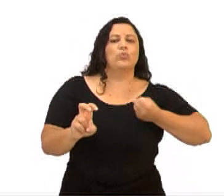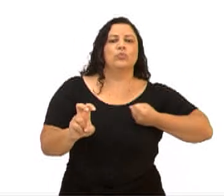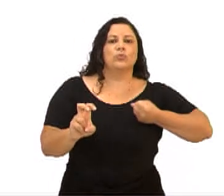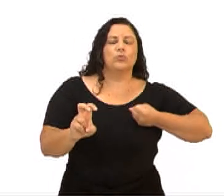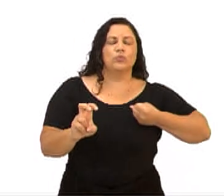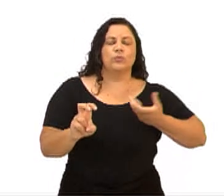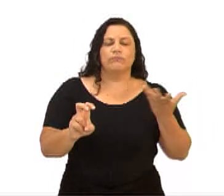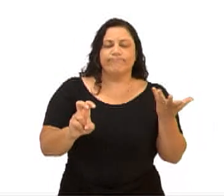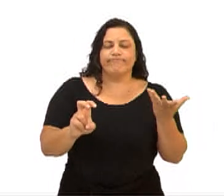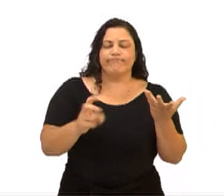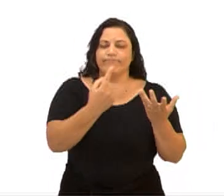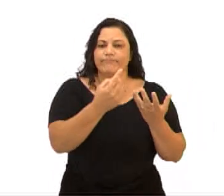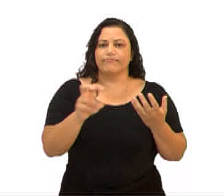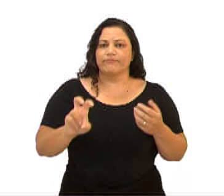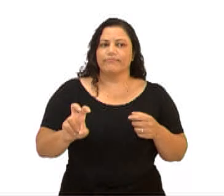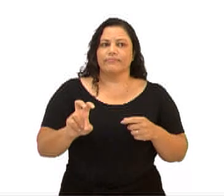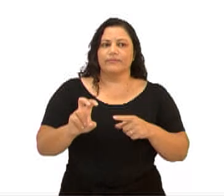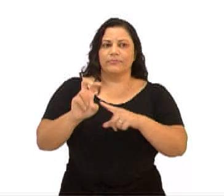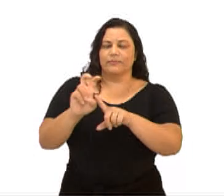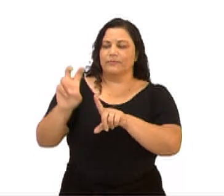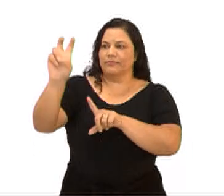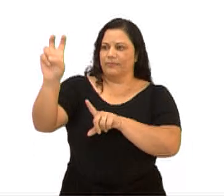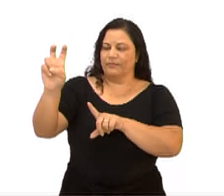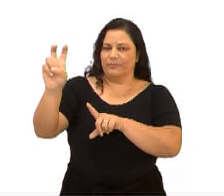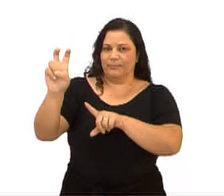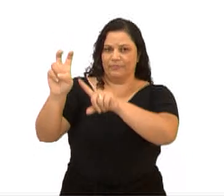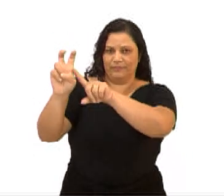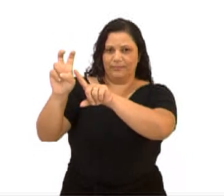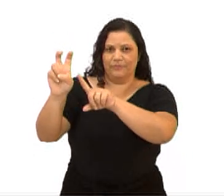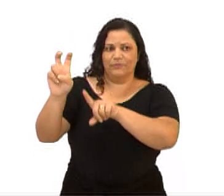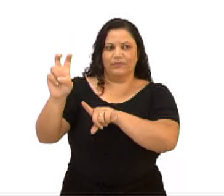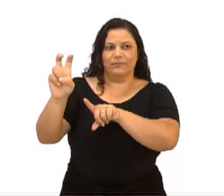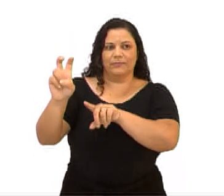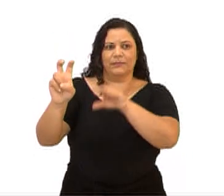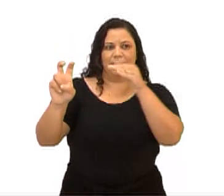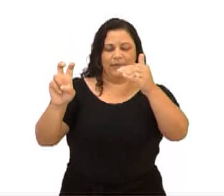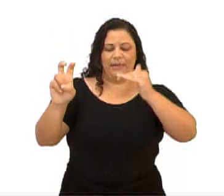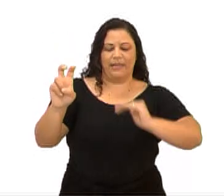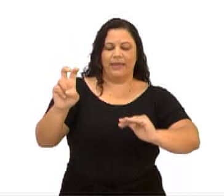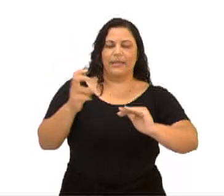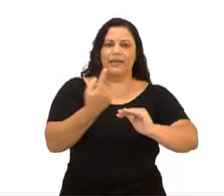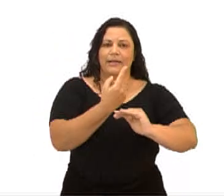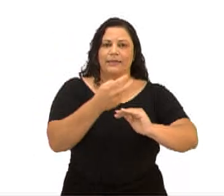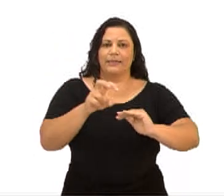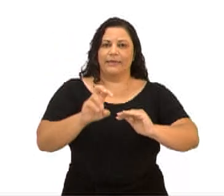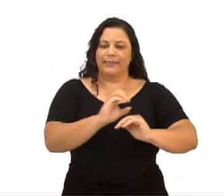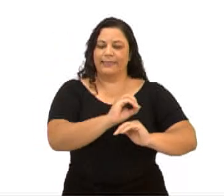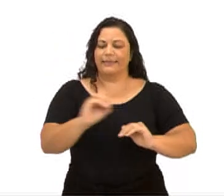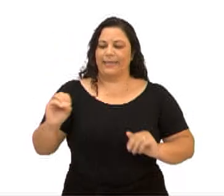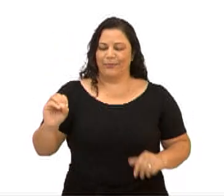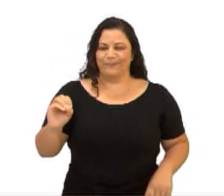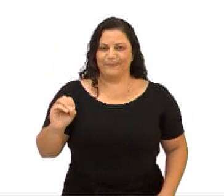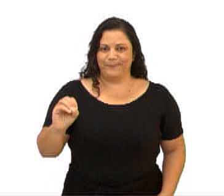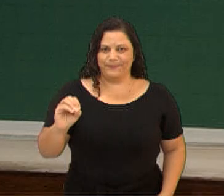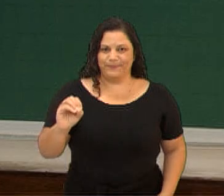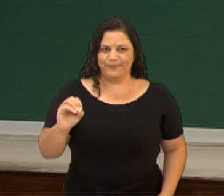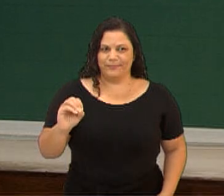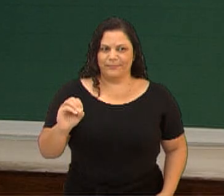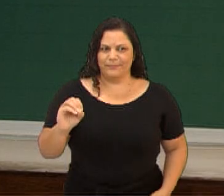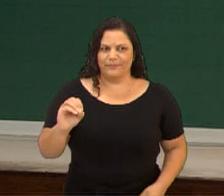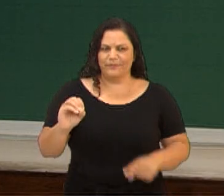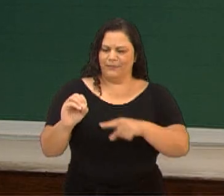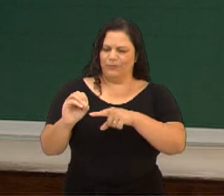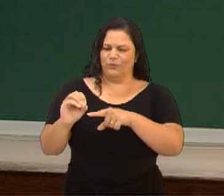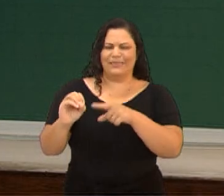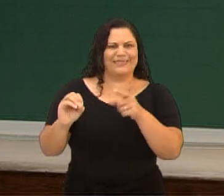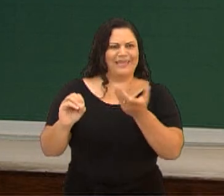vezes 3 dá 15? O 5. 5 vezes 3, 15. 15 menos 15, 0. Da onde que brotou esse 0